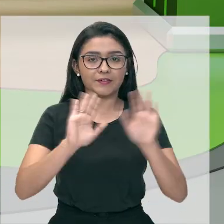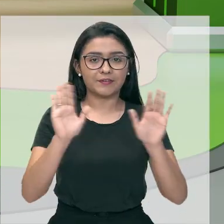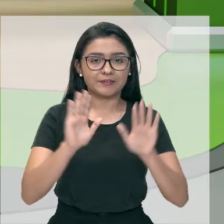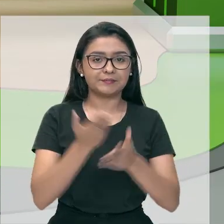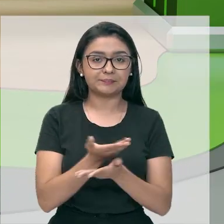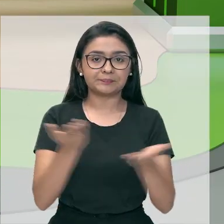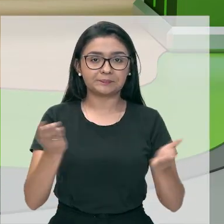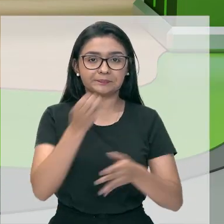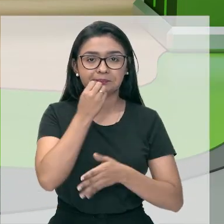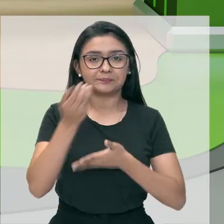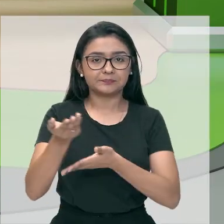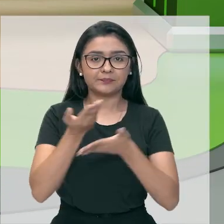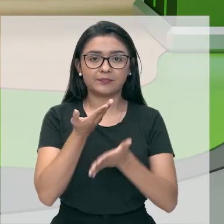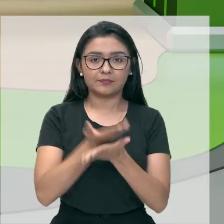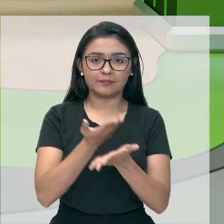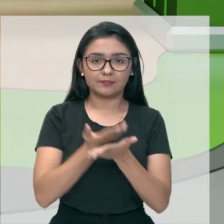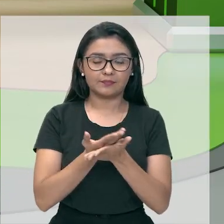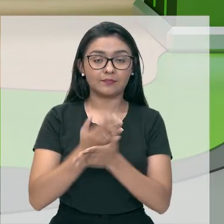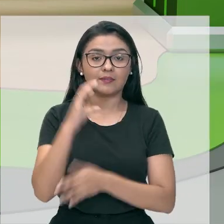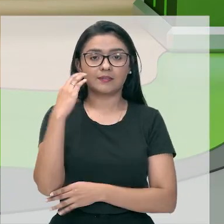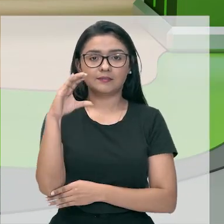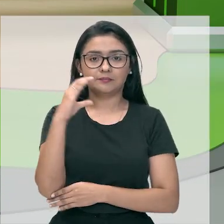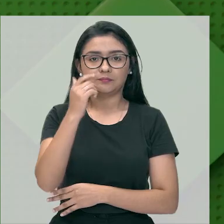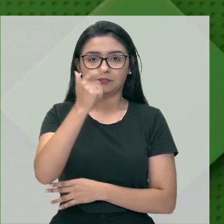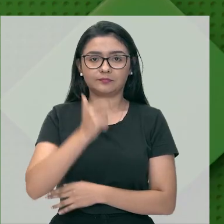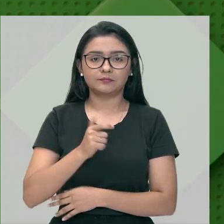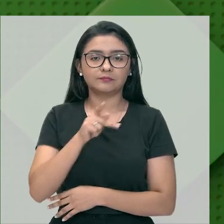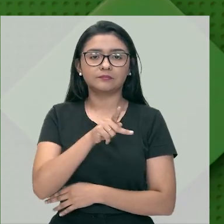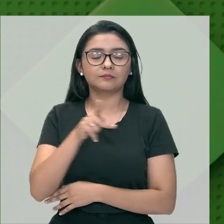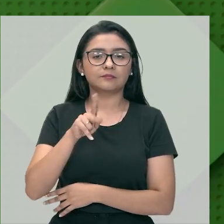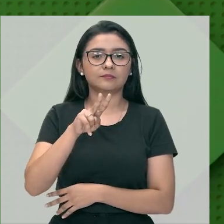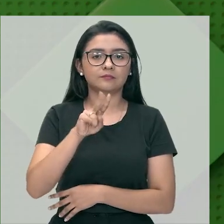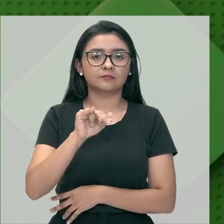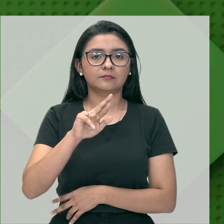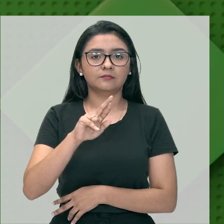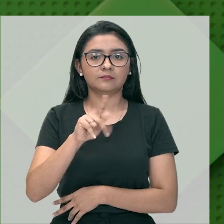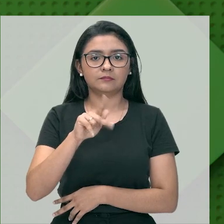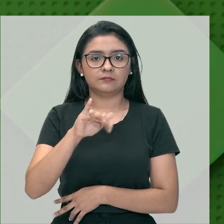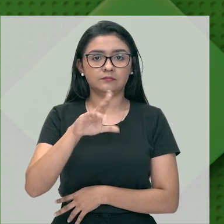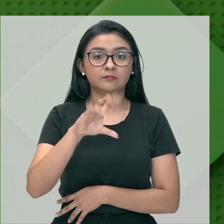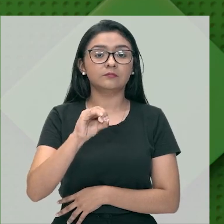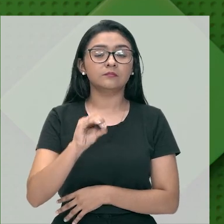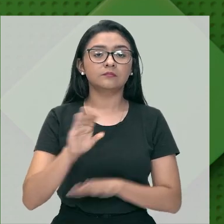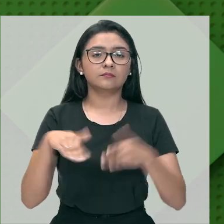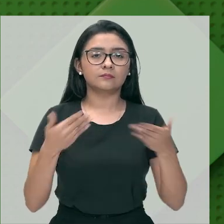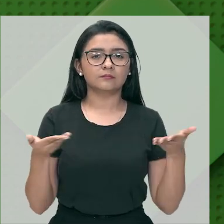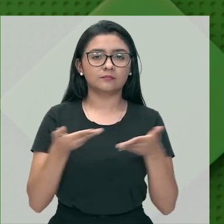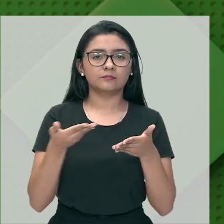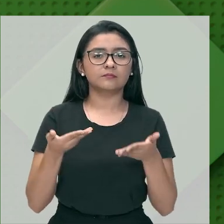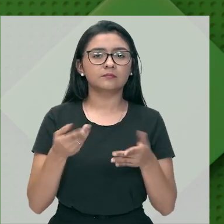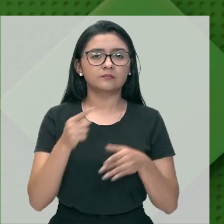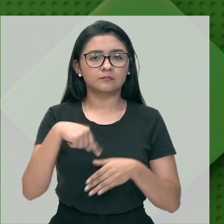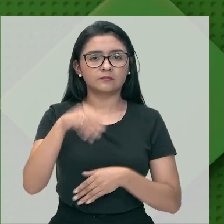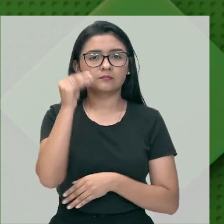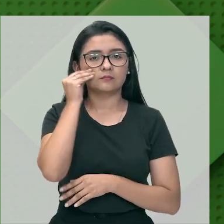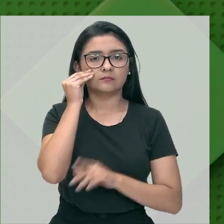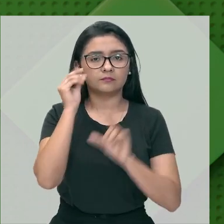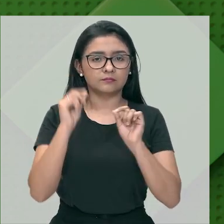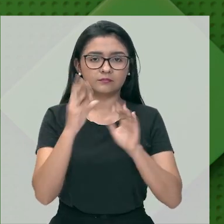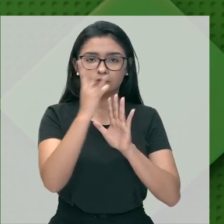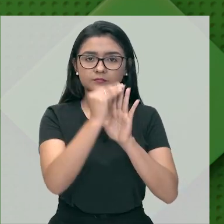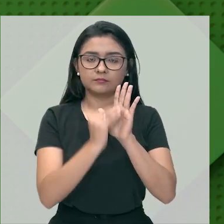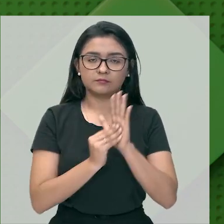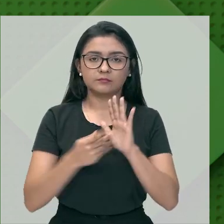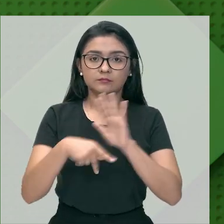Olá a todos, sejam muito bem-vindos a mais uma aula de ciências. Eu sou o professor Virgílio Guedes e a partir de agora vocês acompanham aí comigo mais